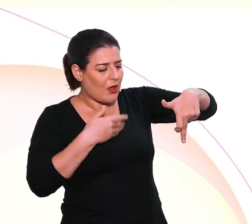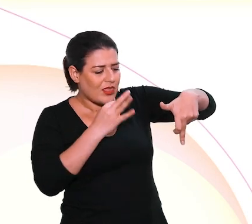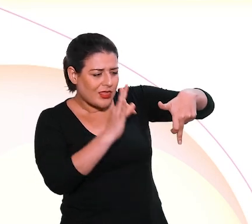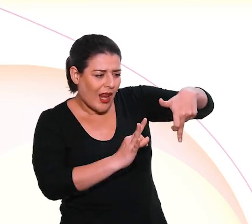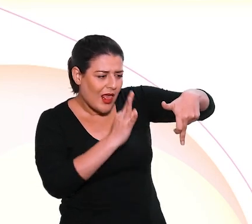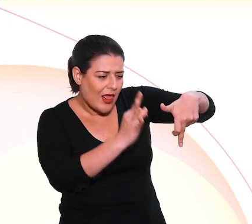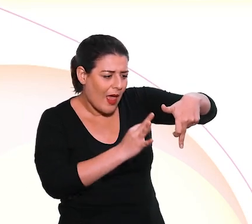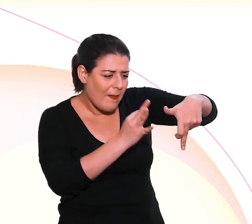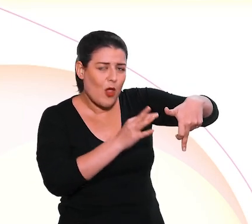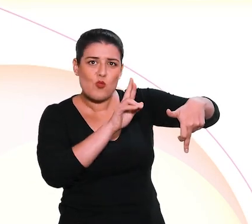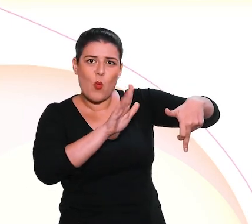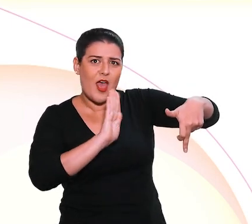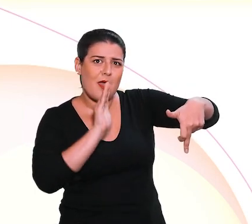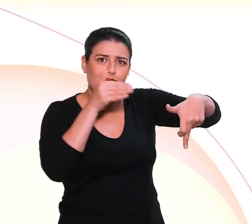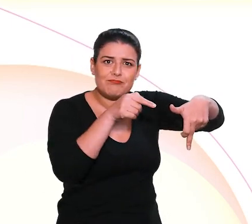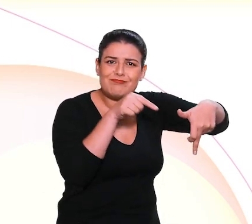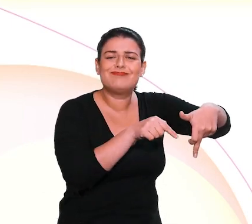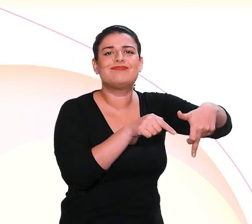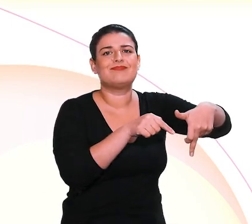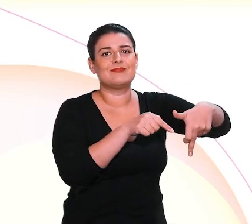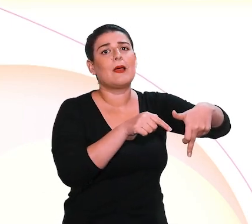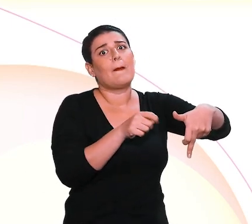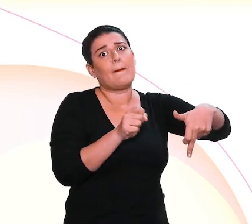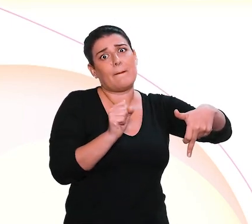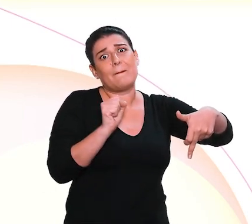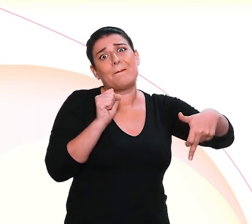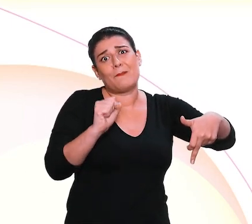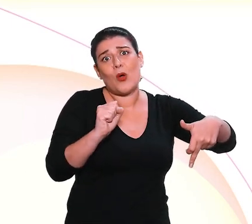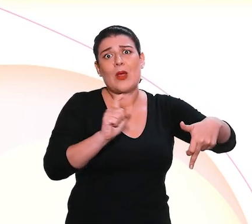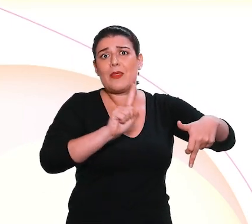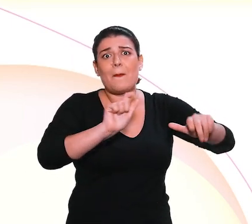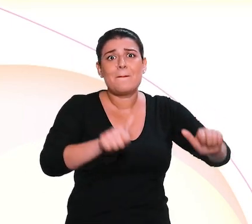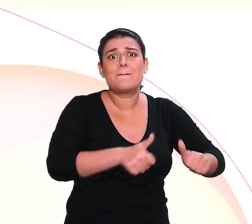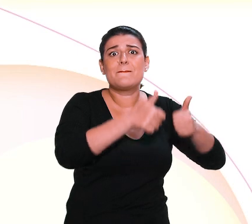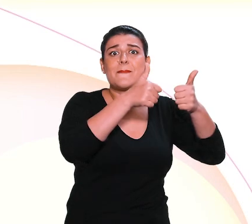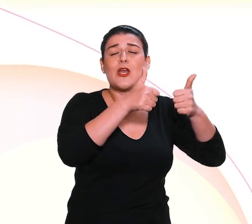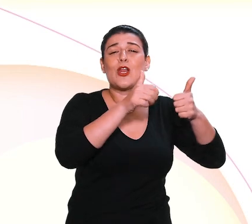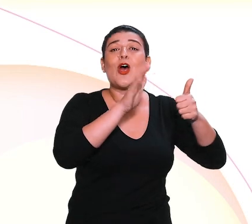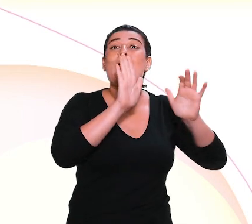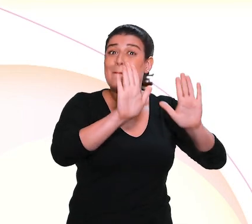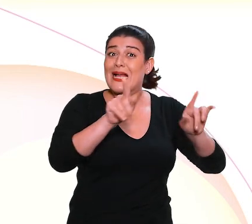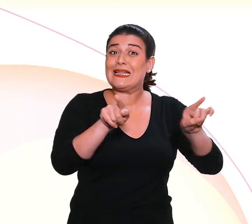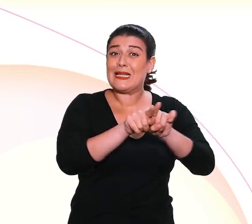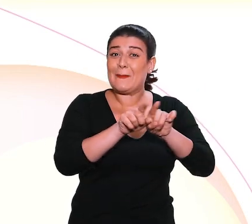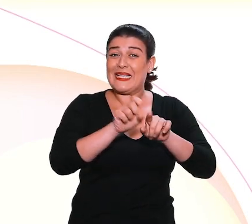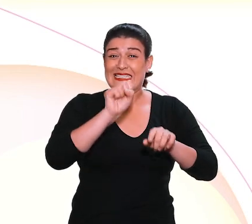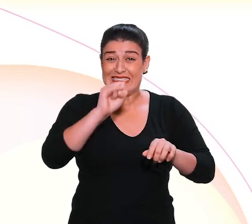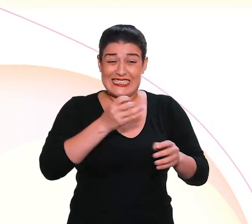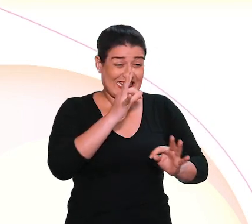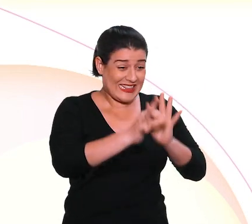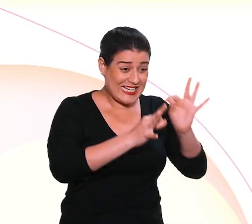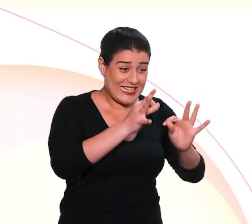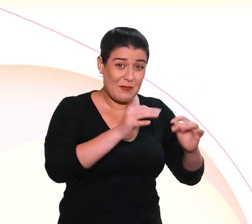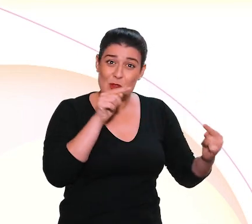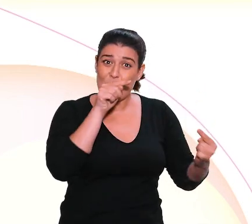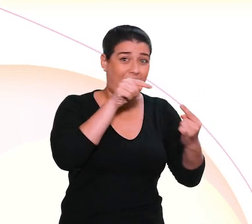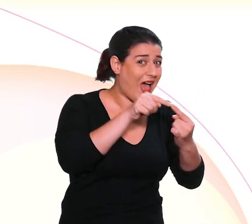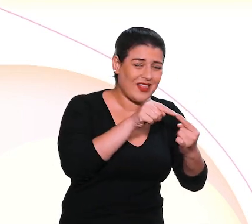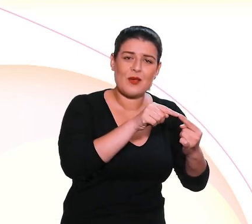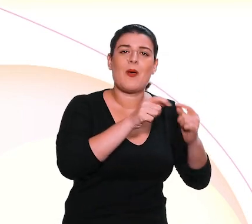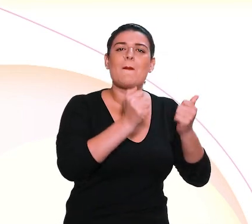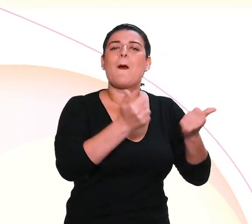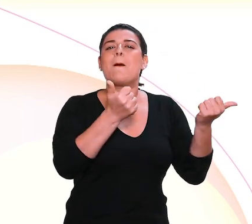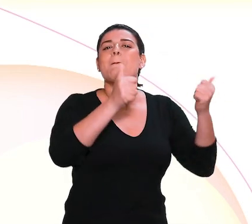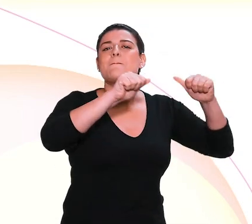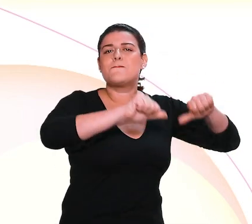não é específico para ele, tudo bem, você pode não melhorá-lo, mas o pior de tudo, você pode piorar muito a condição do paciente. Por isso,